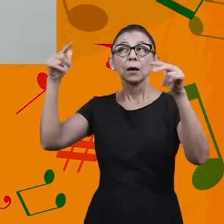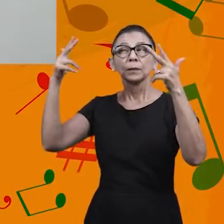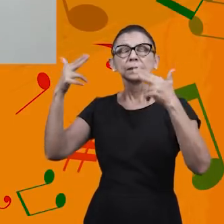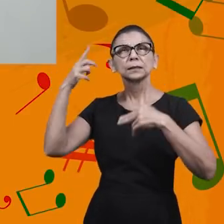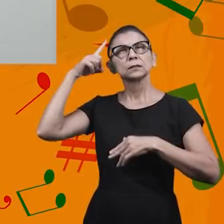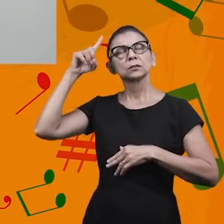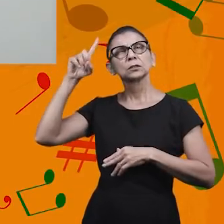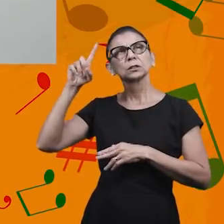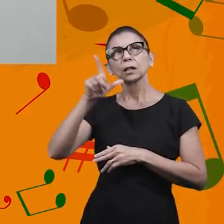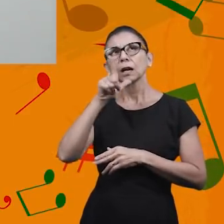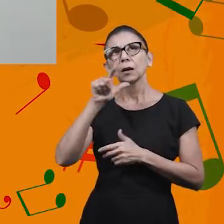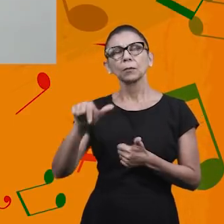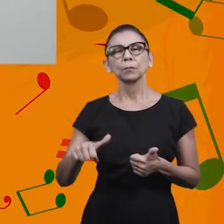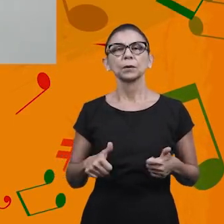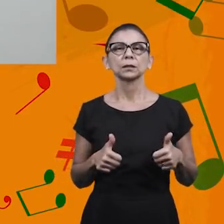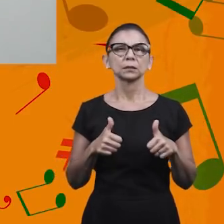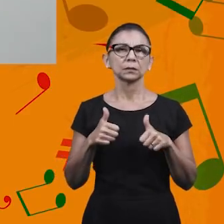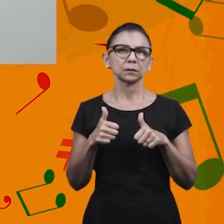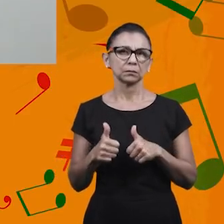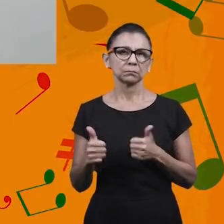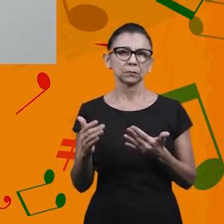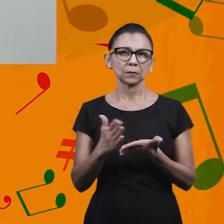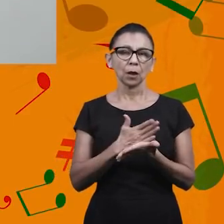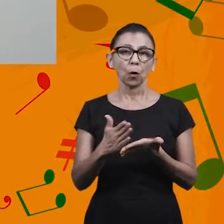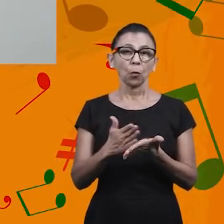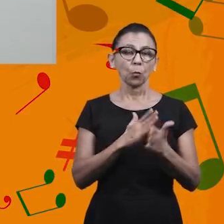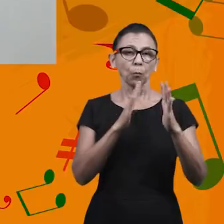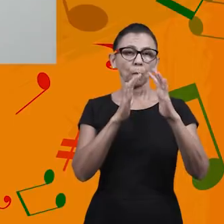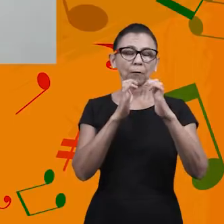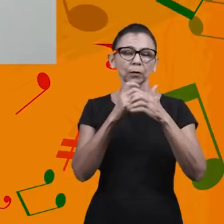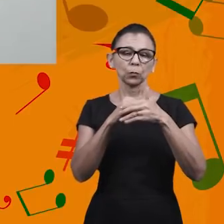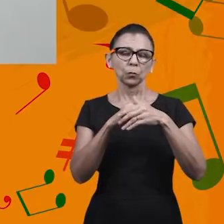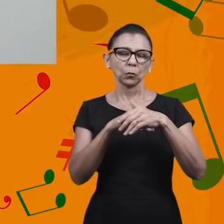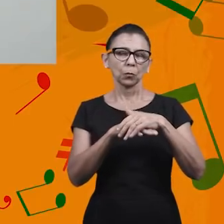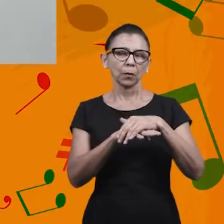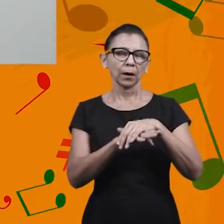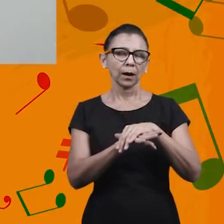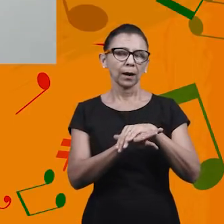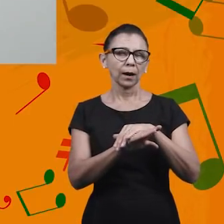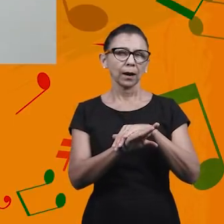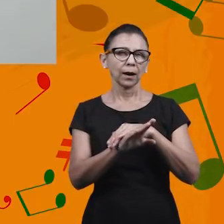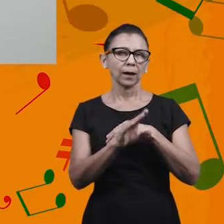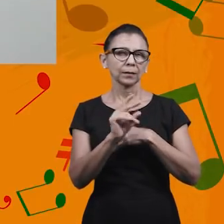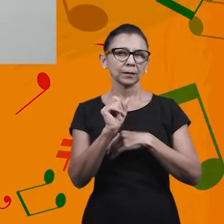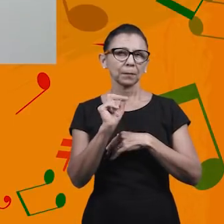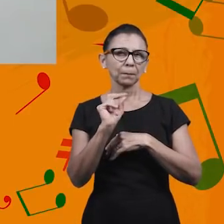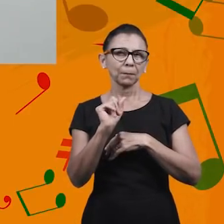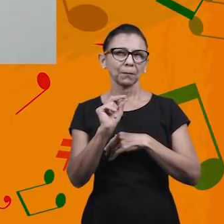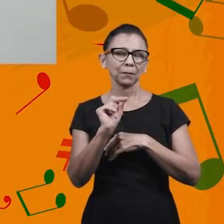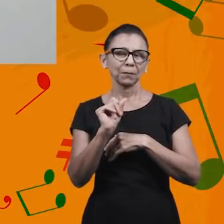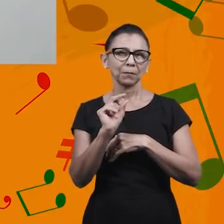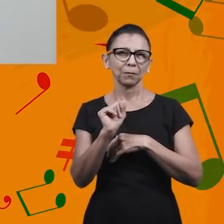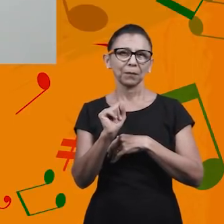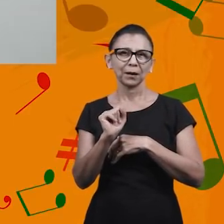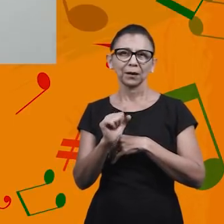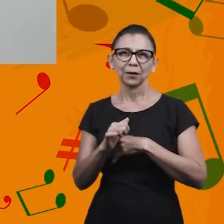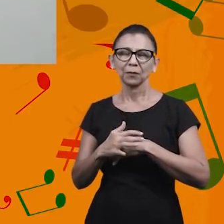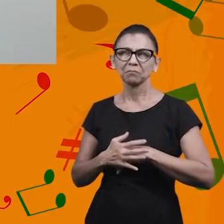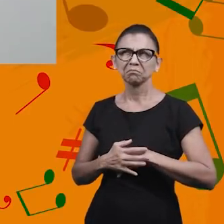criança. E depois eu comecei a achar que era para eu aprender a tocar uma flauta transversal, mas com a pandemia esse projeto acabou não se